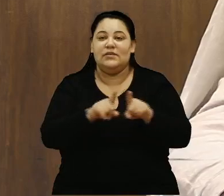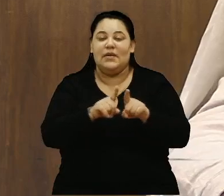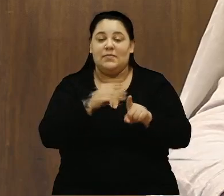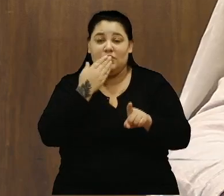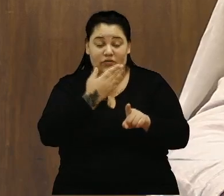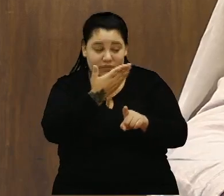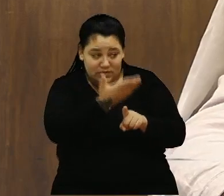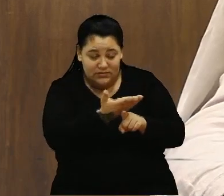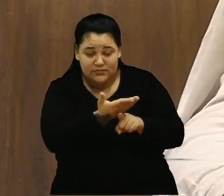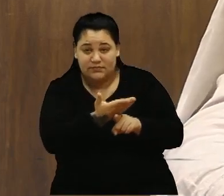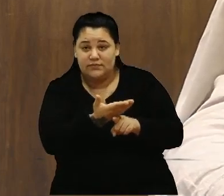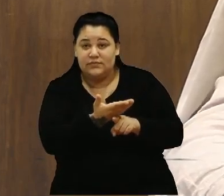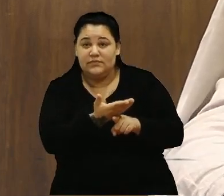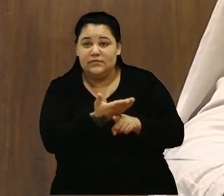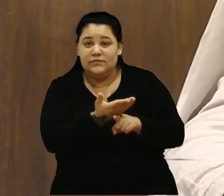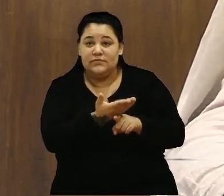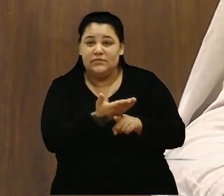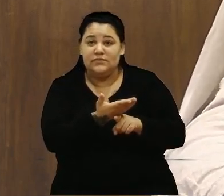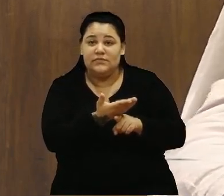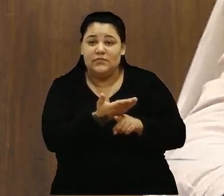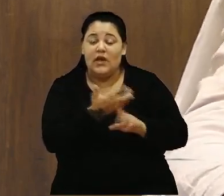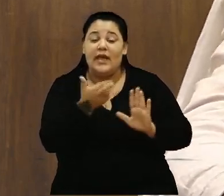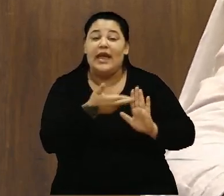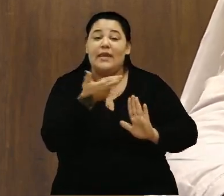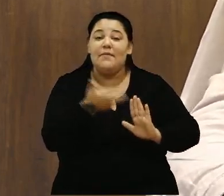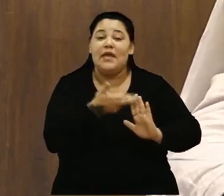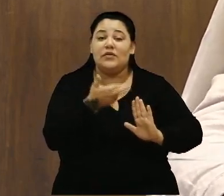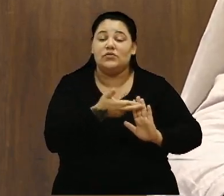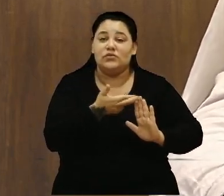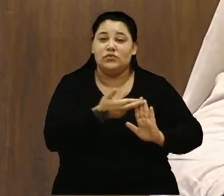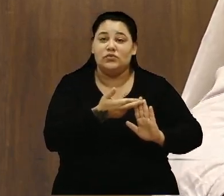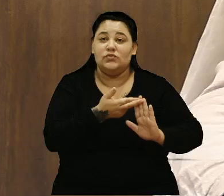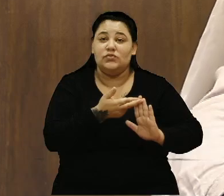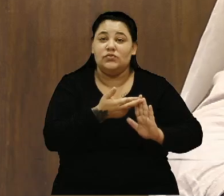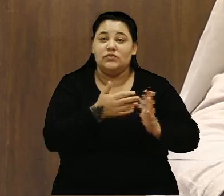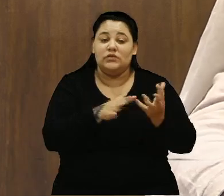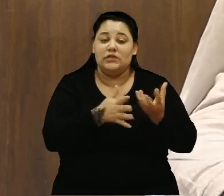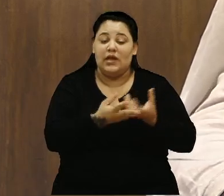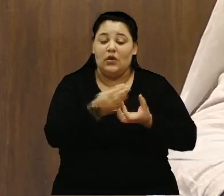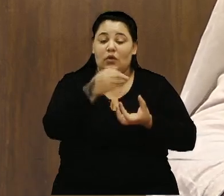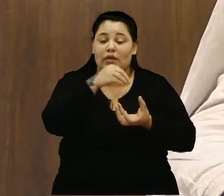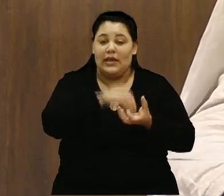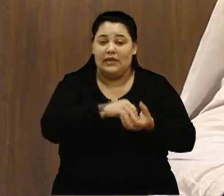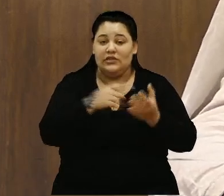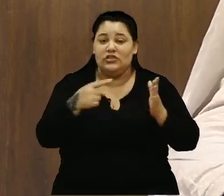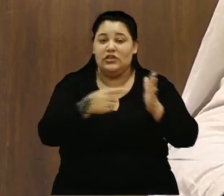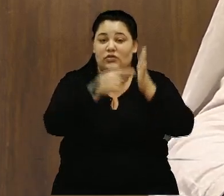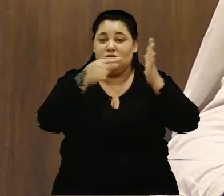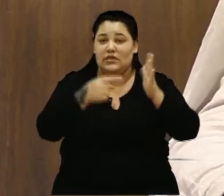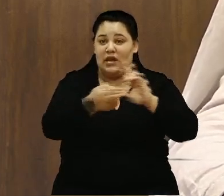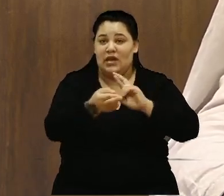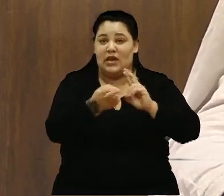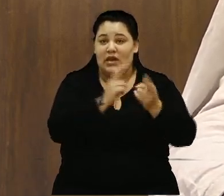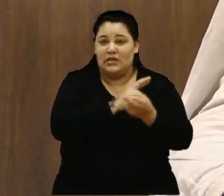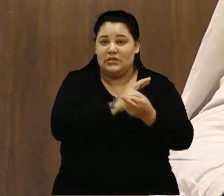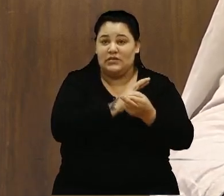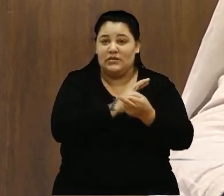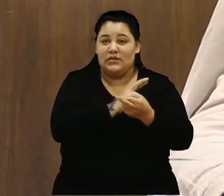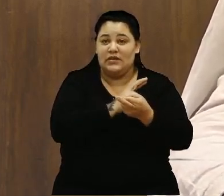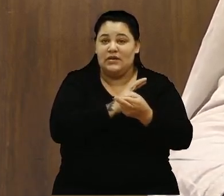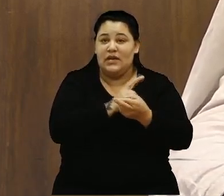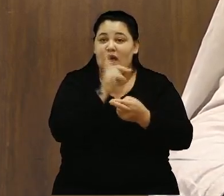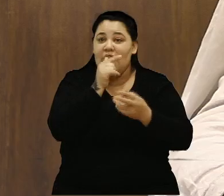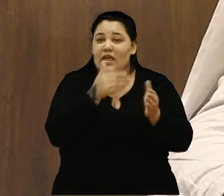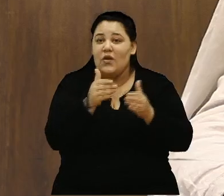Excelência, vou encaminhar um requerimento para a Codeca em razão de denúncias que eu recebi somente hoje, vereador líder, referente ao bairro Rio Branco, Reolon, Mariana e Colina